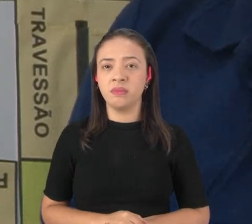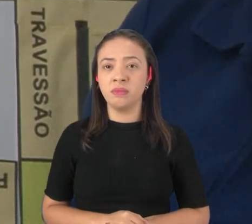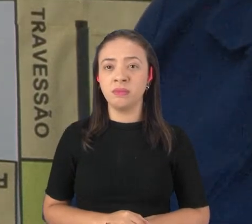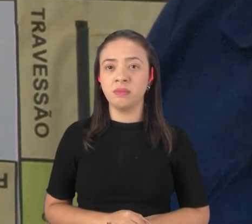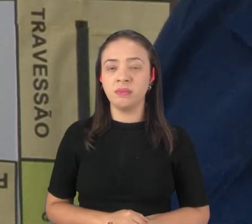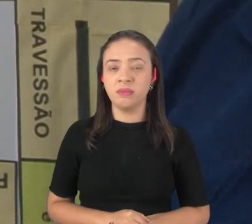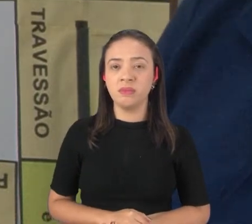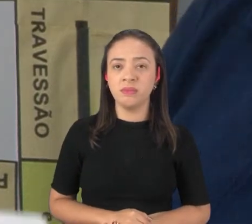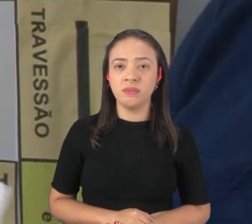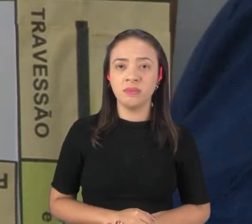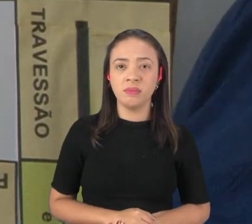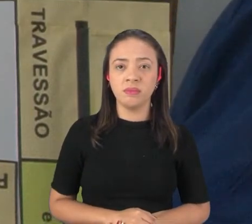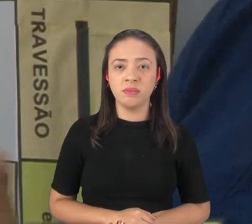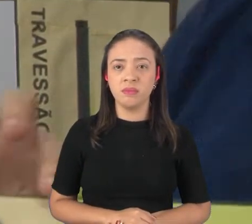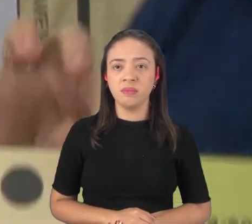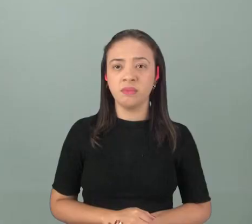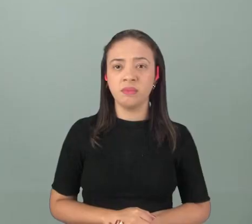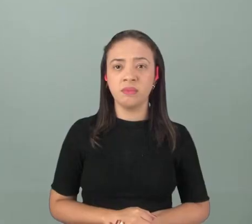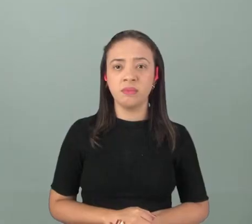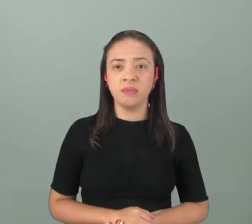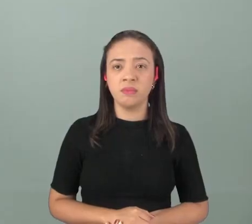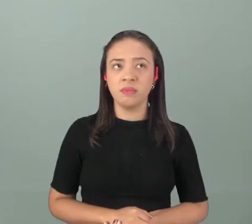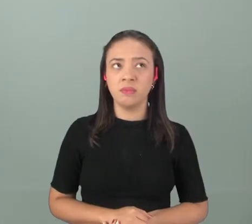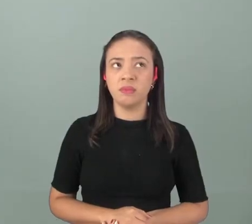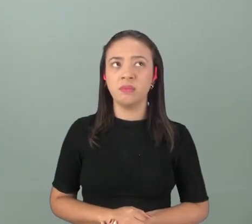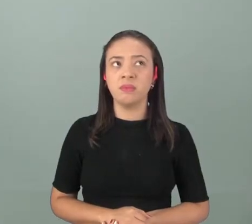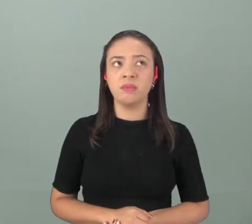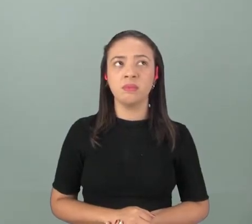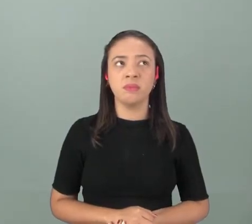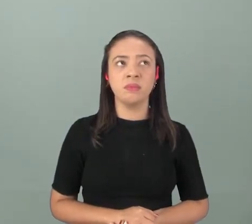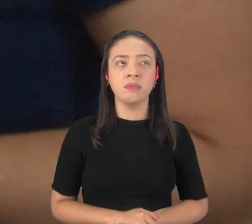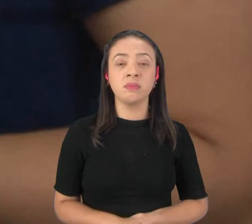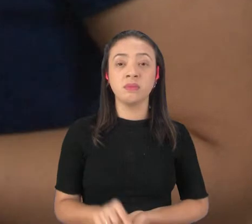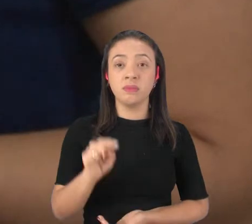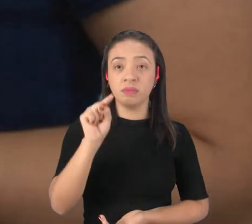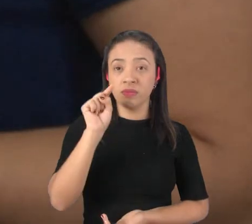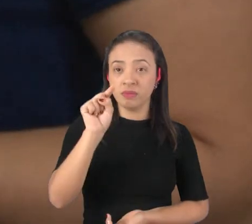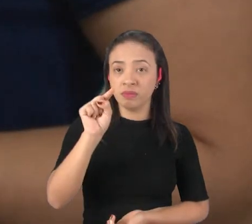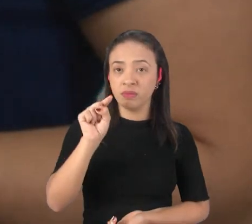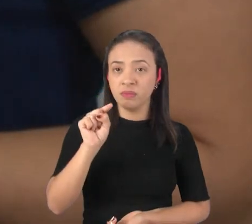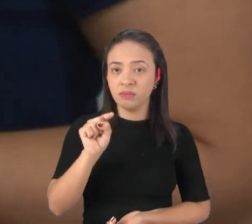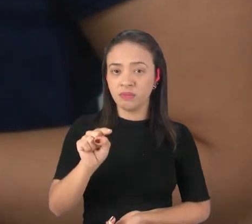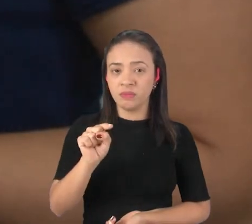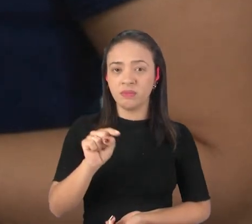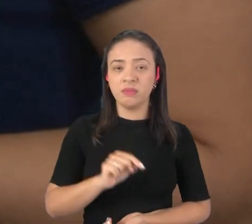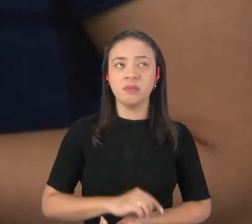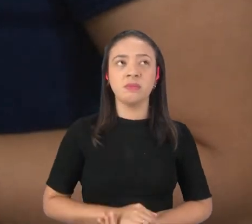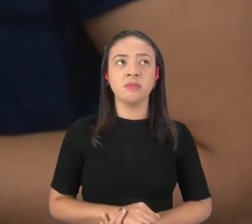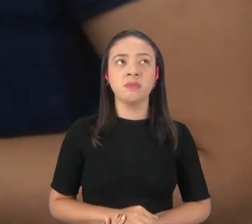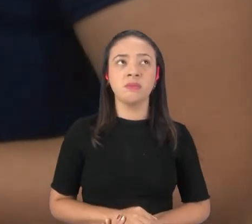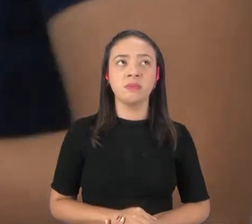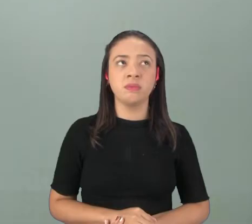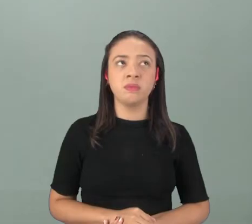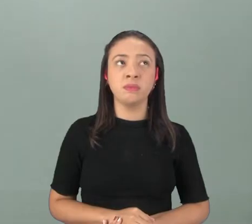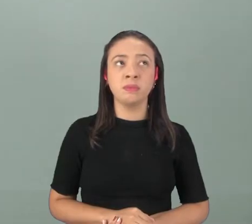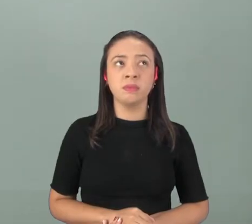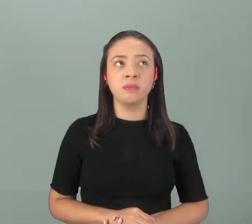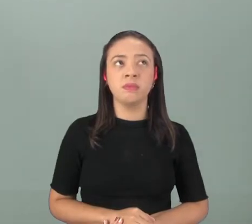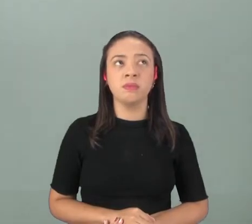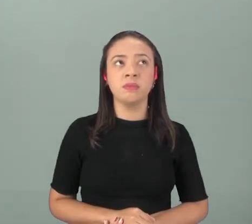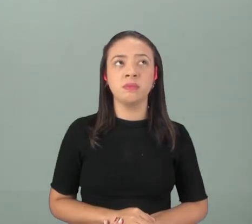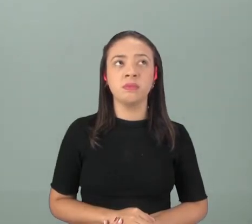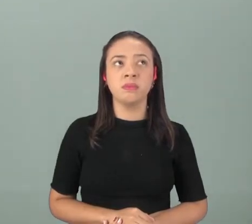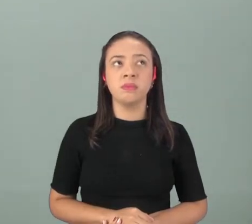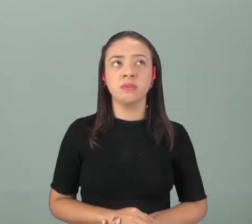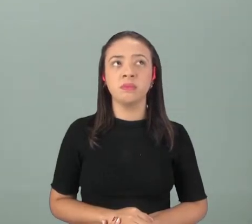colocar, é os dois pontos, ó, que é o próximo. Os dois pontos que a gente vê aqui, ó. Ok?